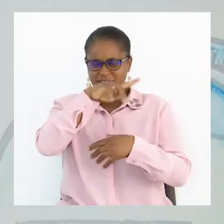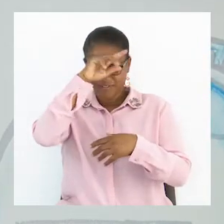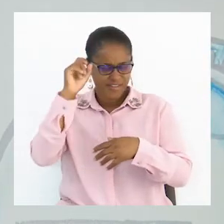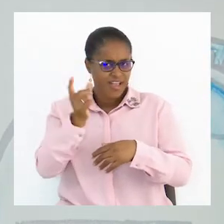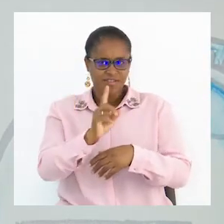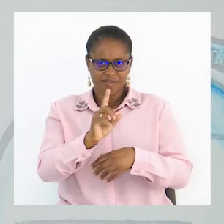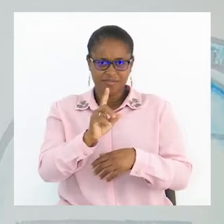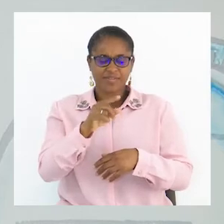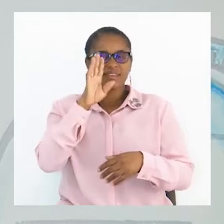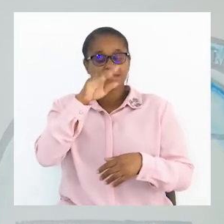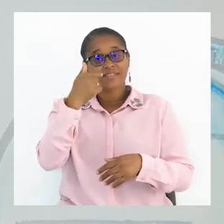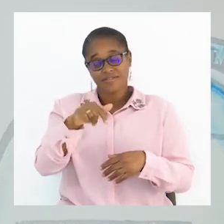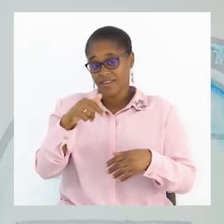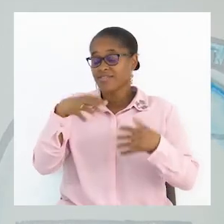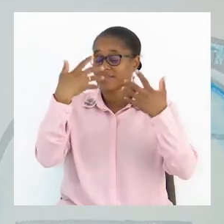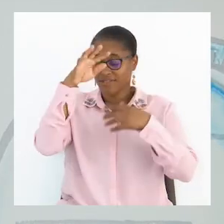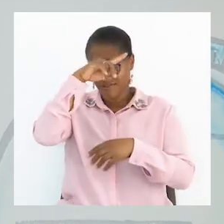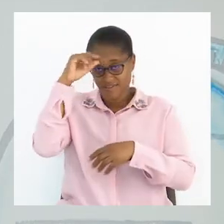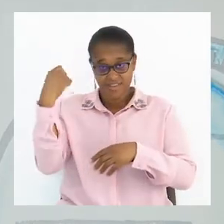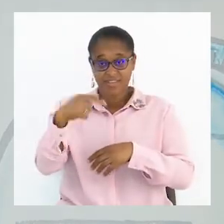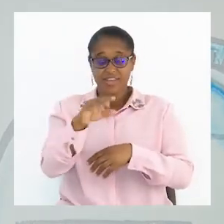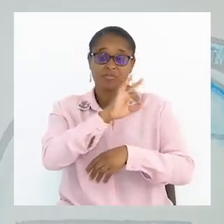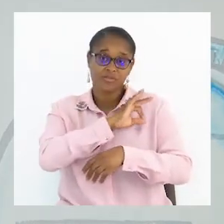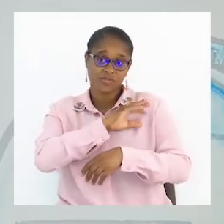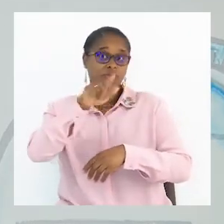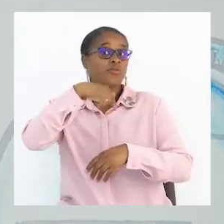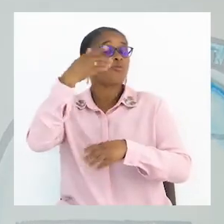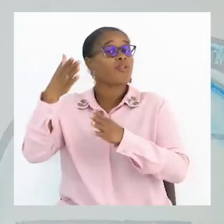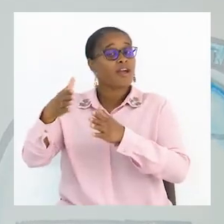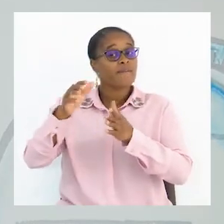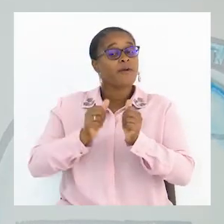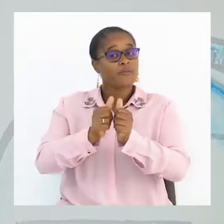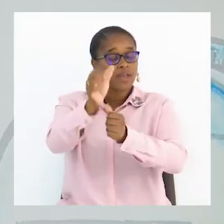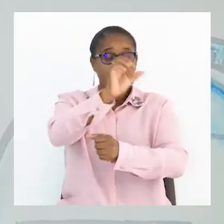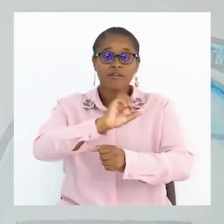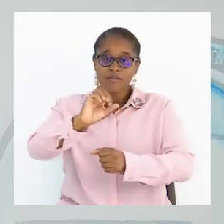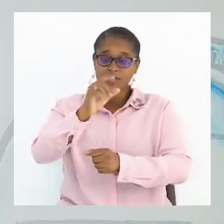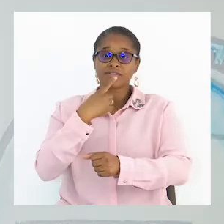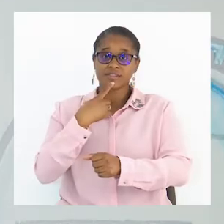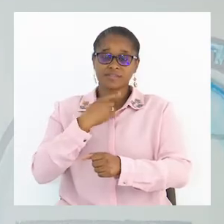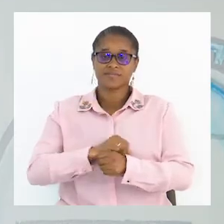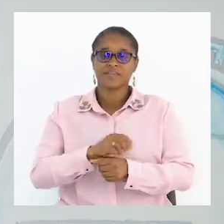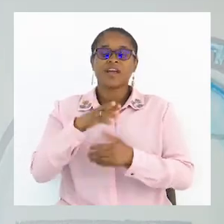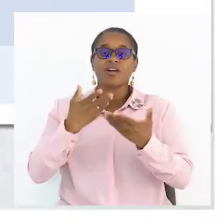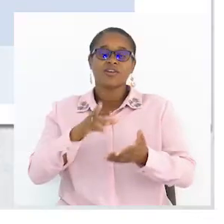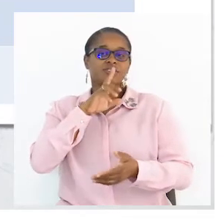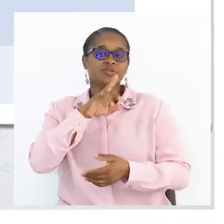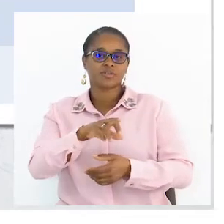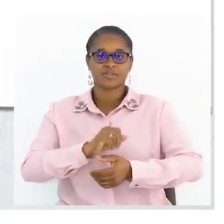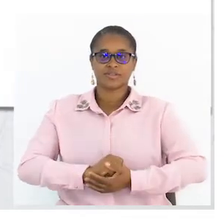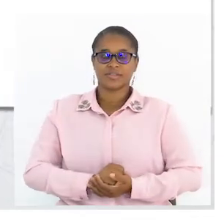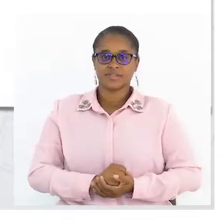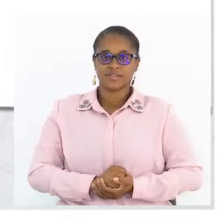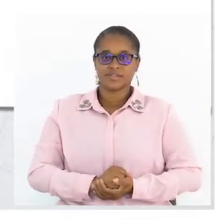não. Caso tiverem alguma dificuldade, tem o vosso professor do outro lado para vos acompanharem, certo? Vamos às respostas.